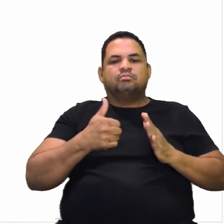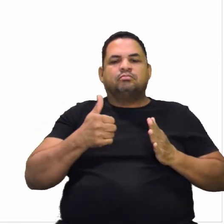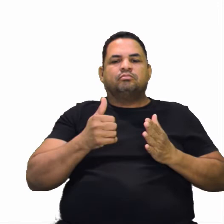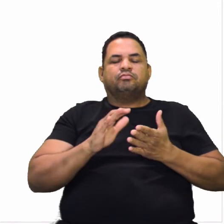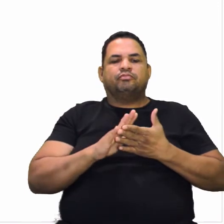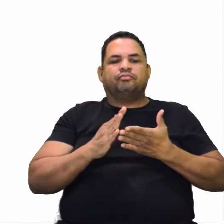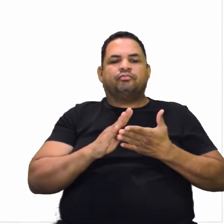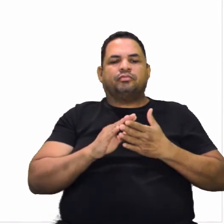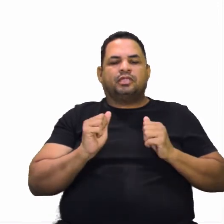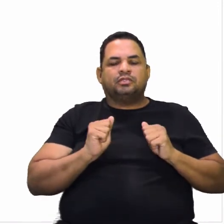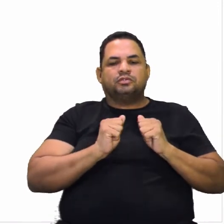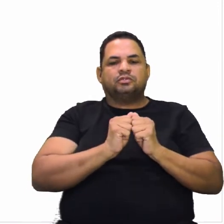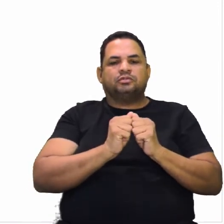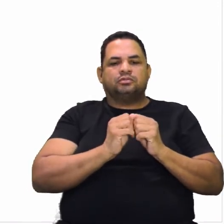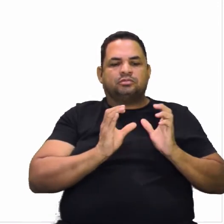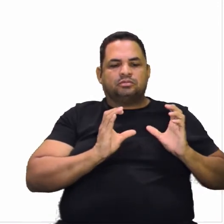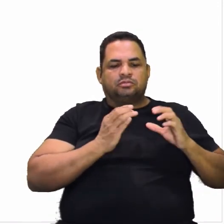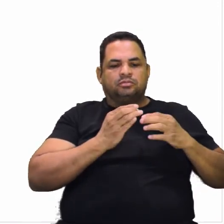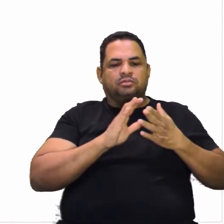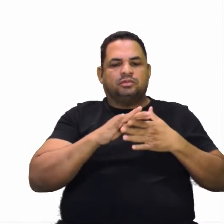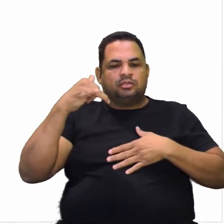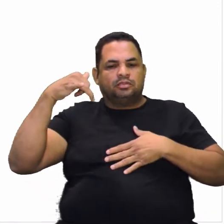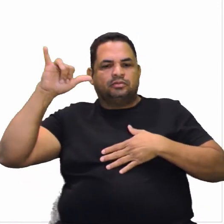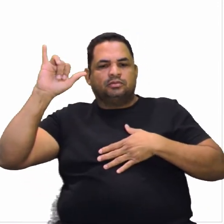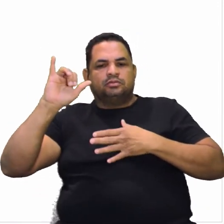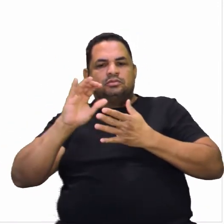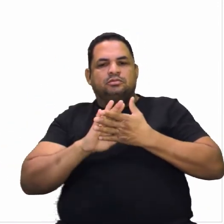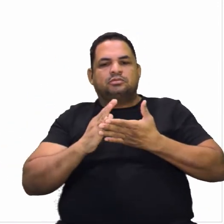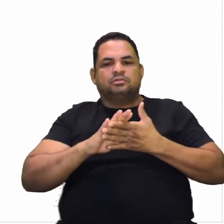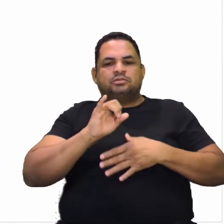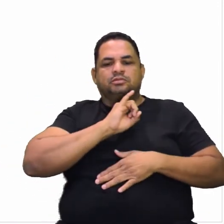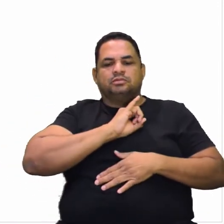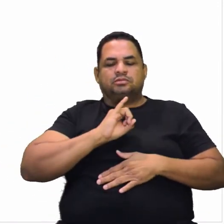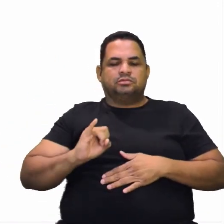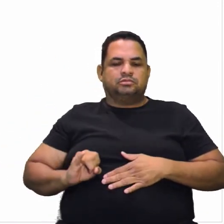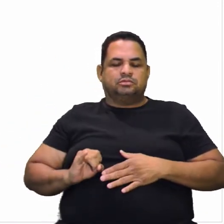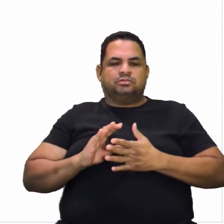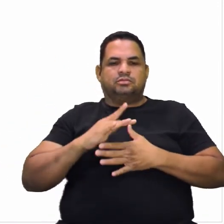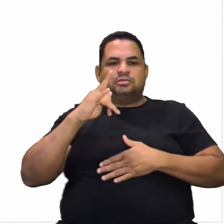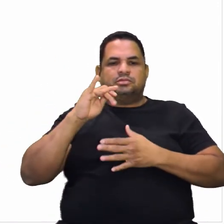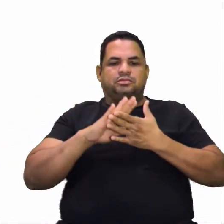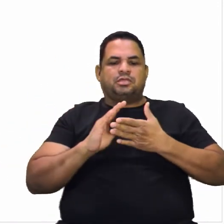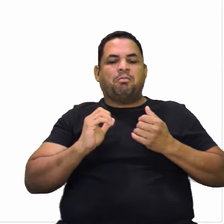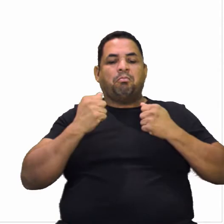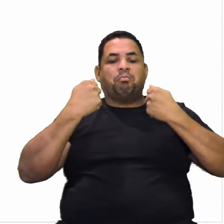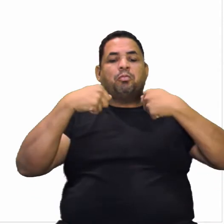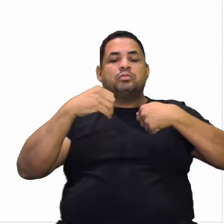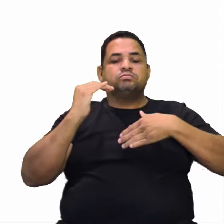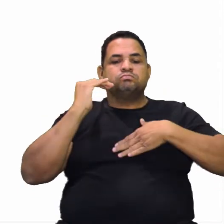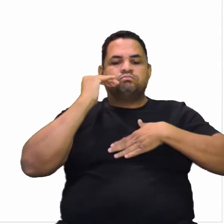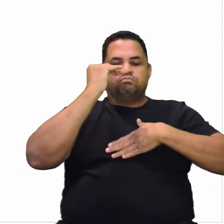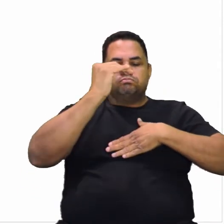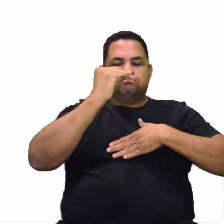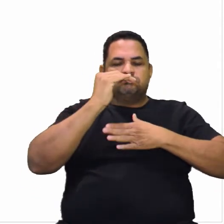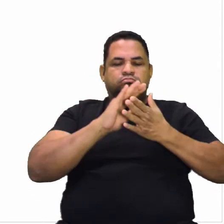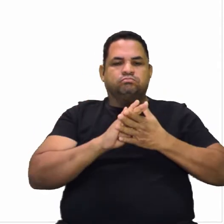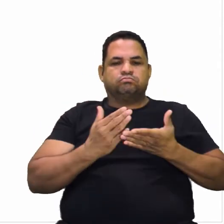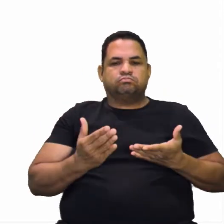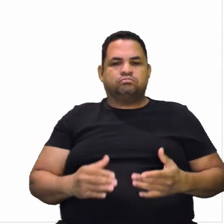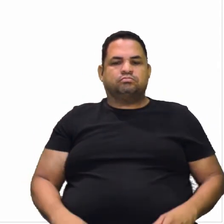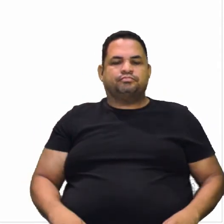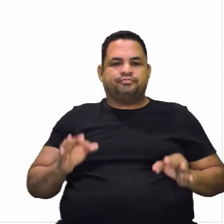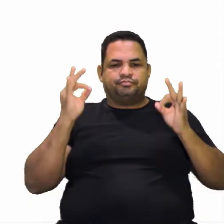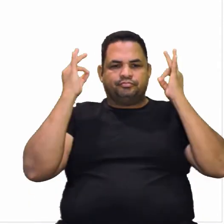se juntar para evitar que o império persa chegue e domine a Grécia. No confronto com os persas, os